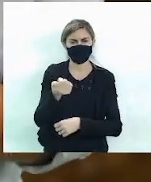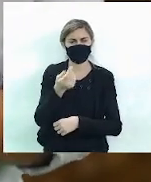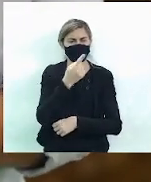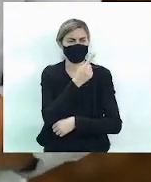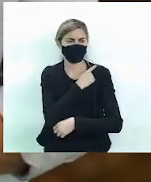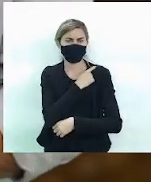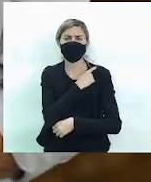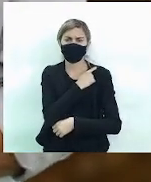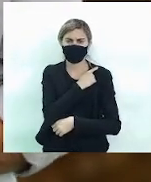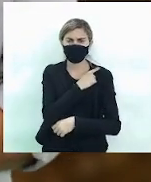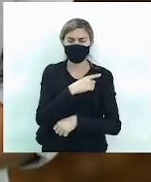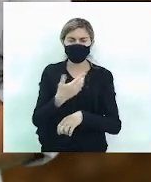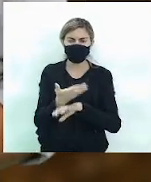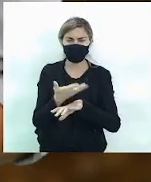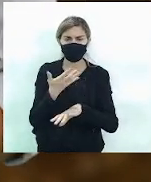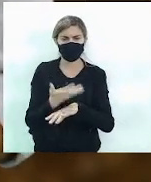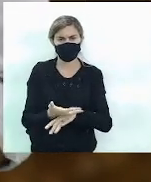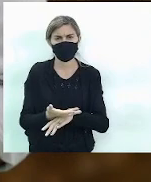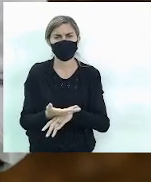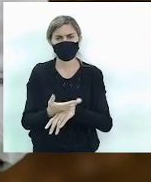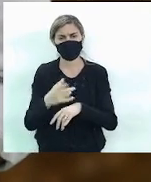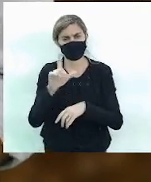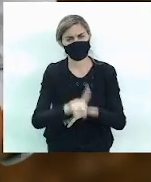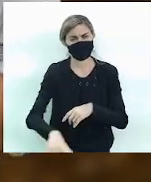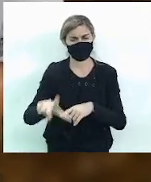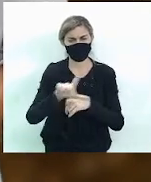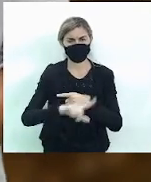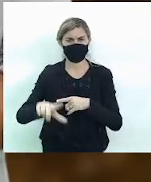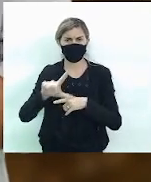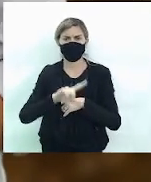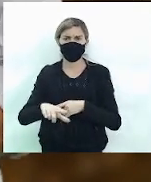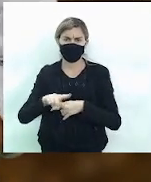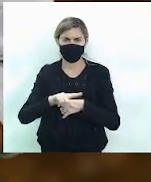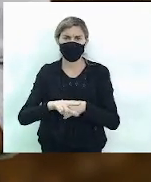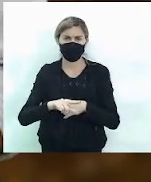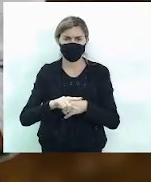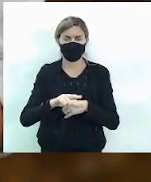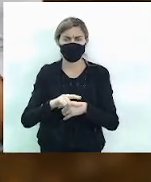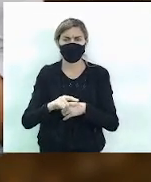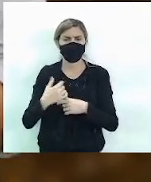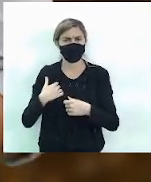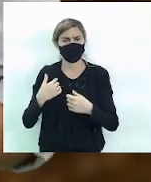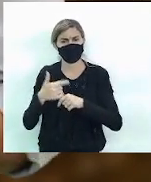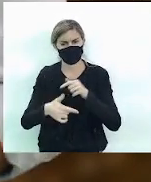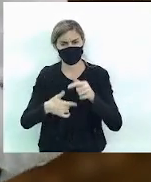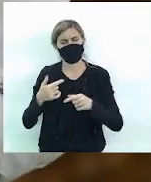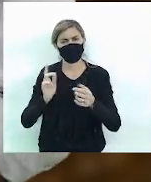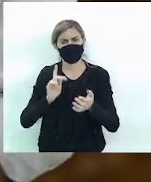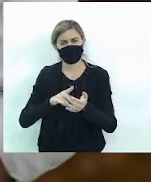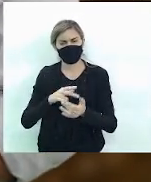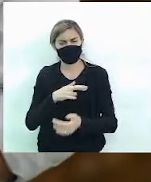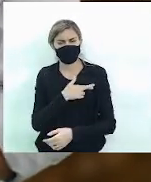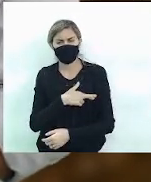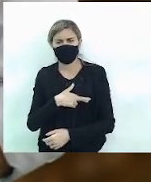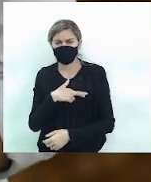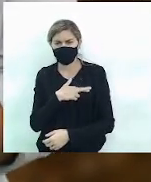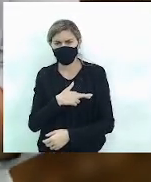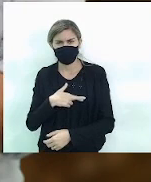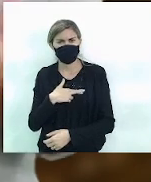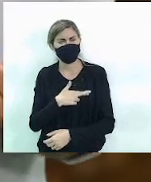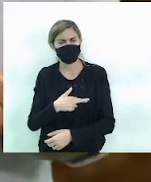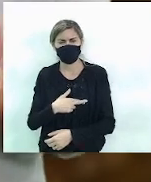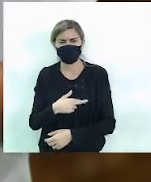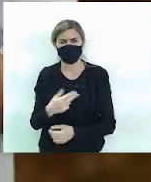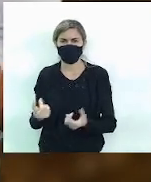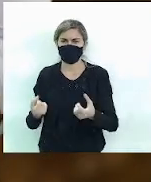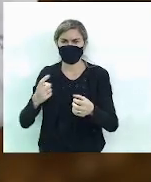se deparar com uma disciplina chamada literatura. E na literatura você vai trabalhar a questão do romantismo, né? Quando se